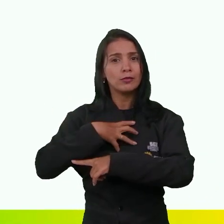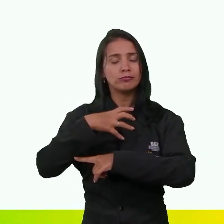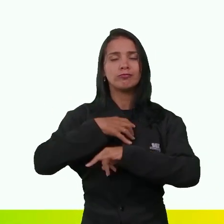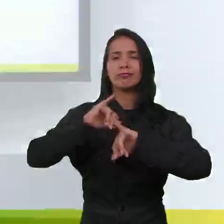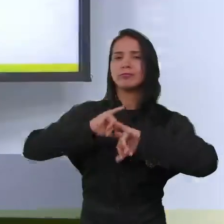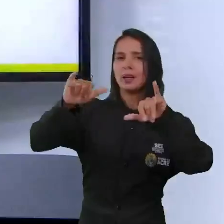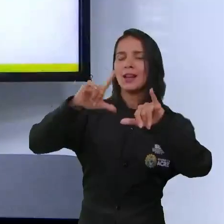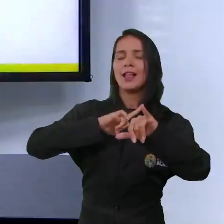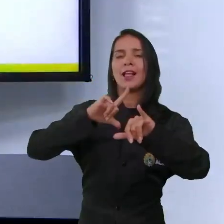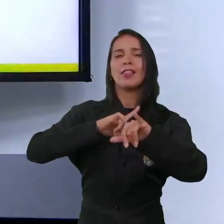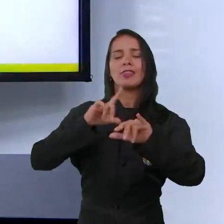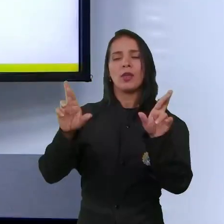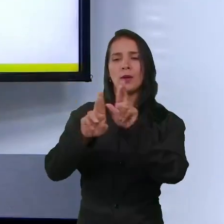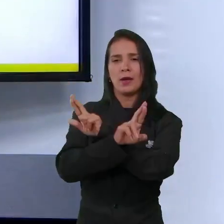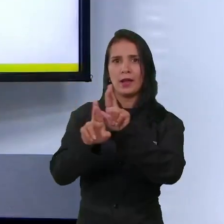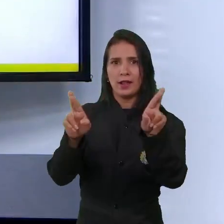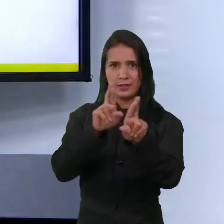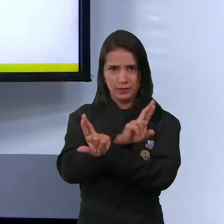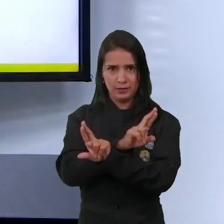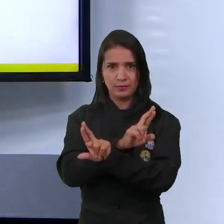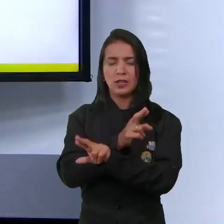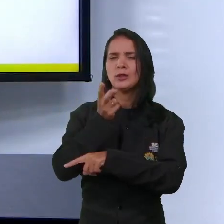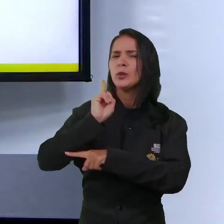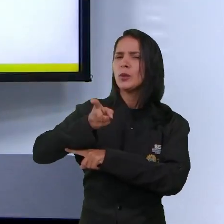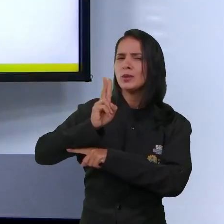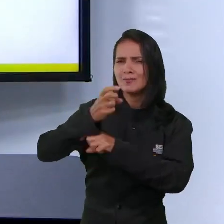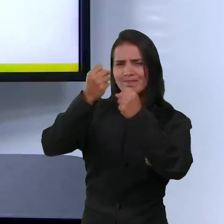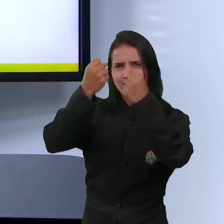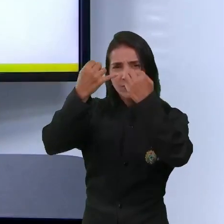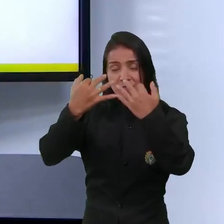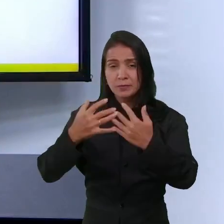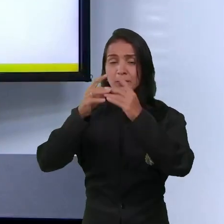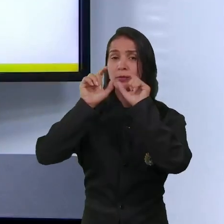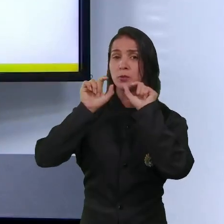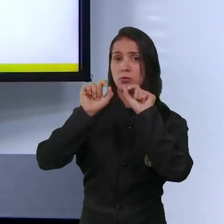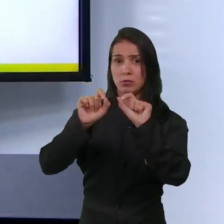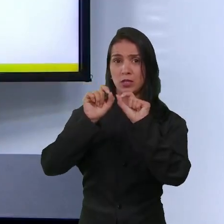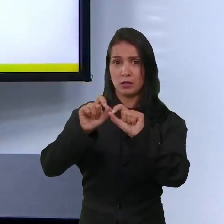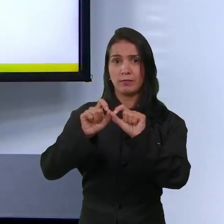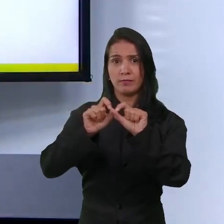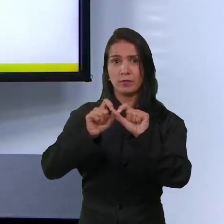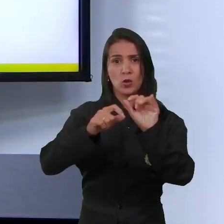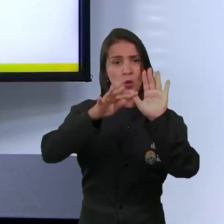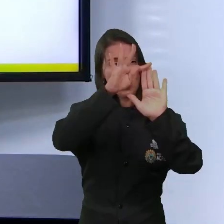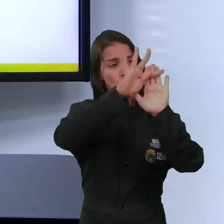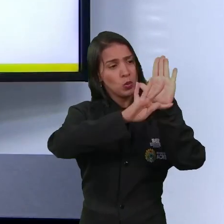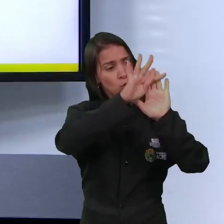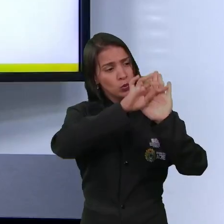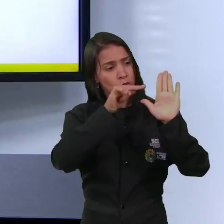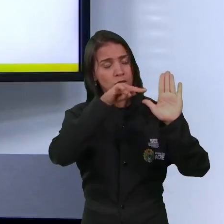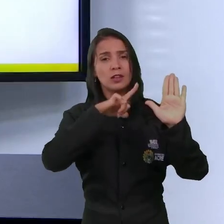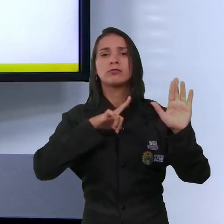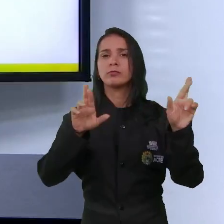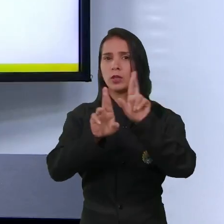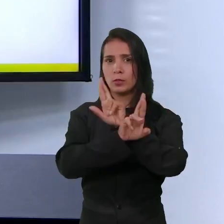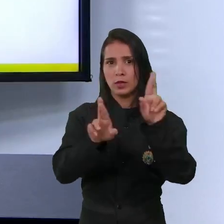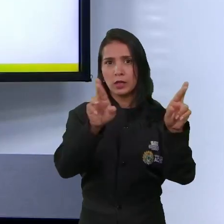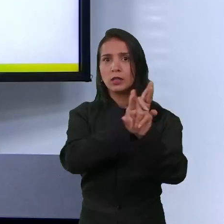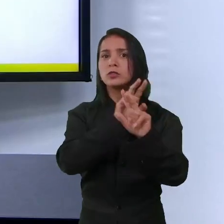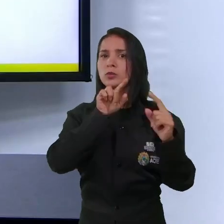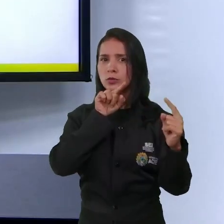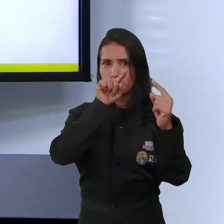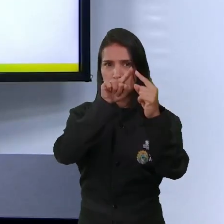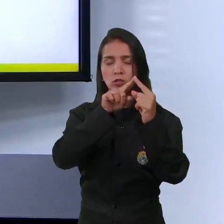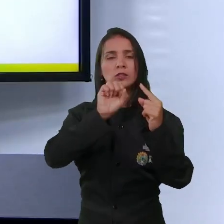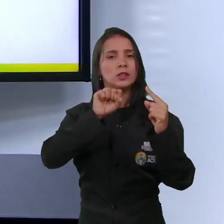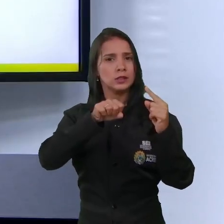Vocês também já aprenderam isso, porque eu sempre falo isso nas nossas aulas. Todo texto tem uma relação de interesse. Inclusive, nós